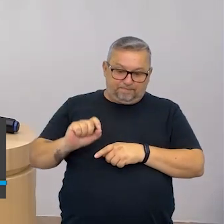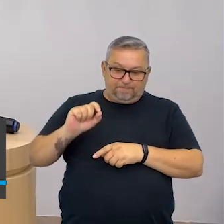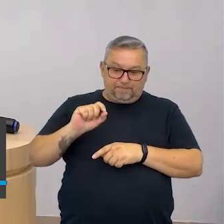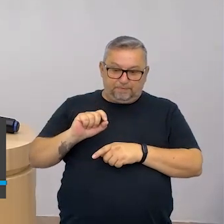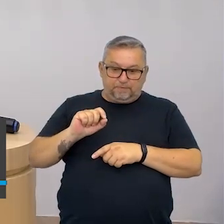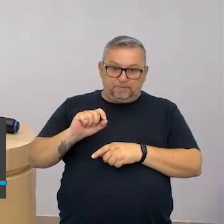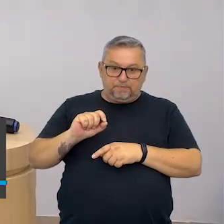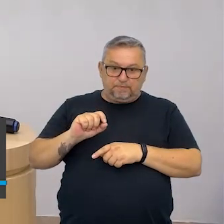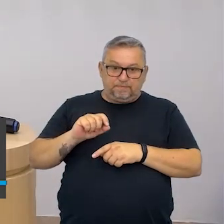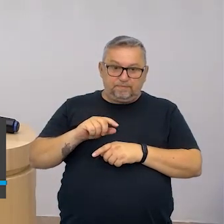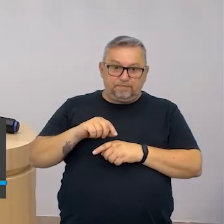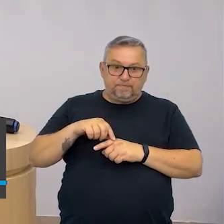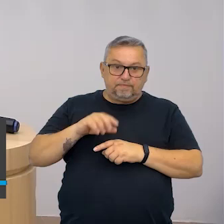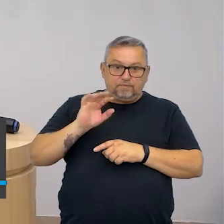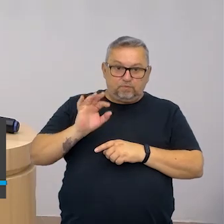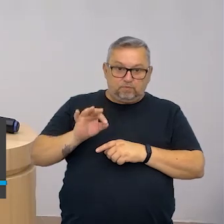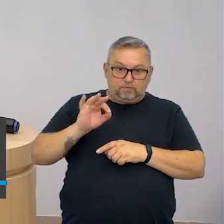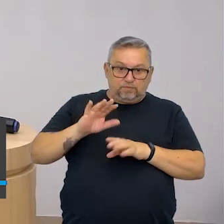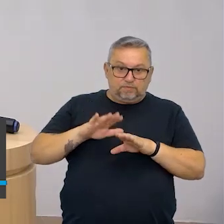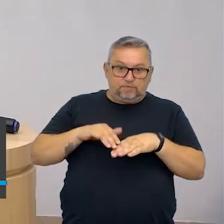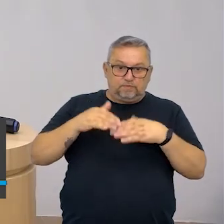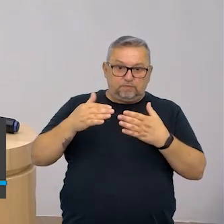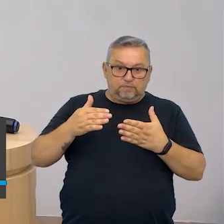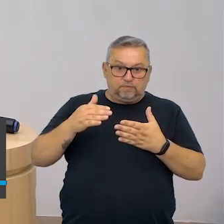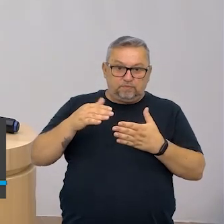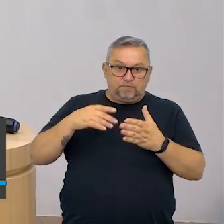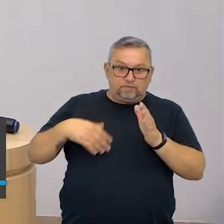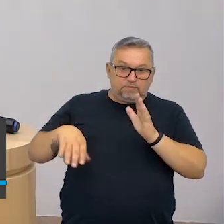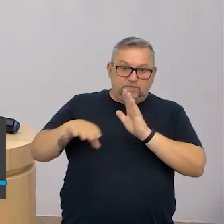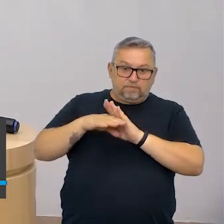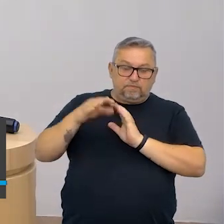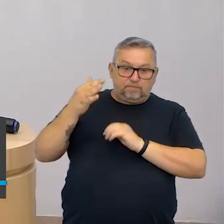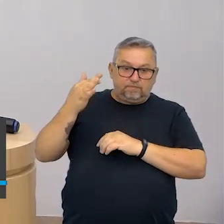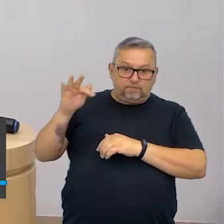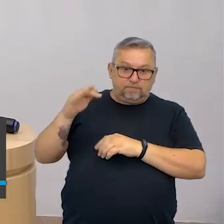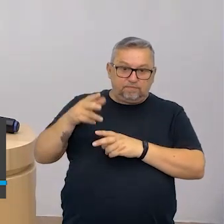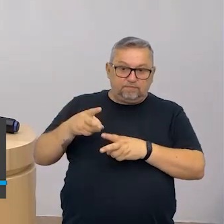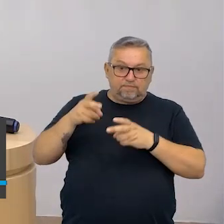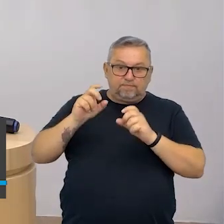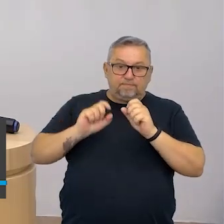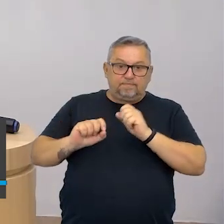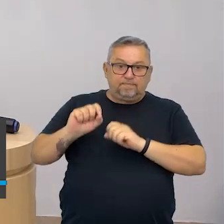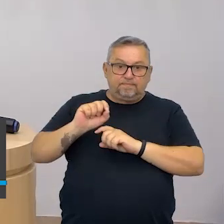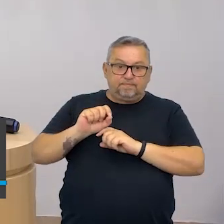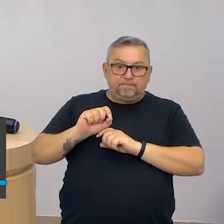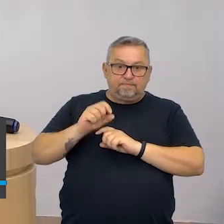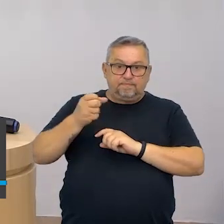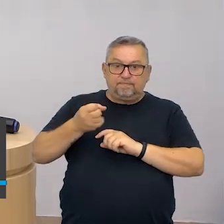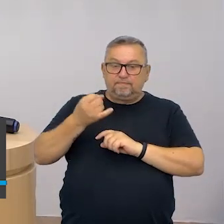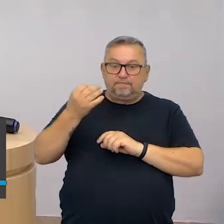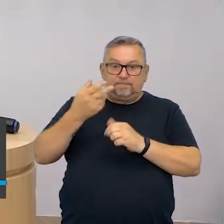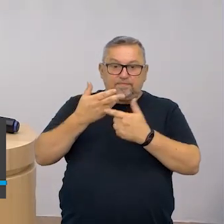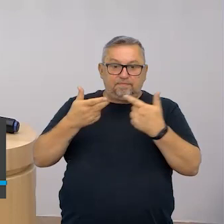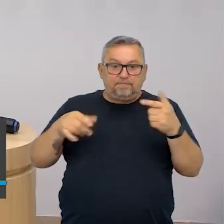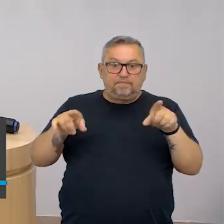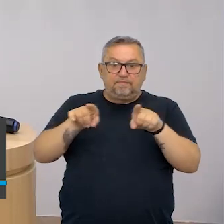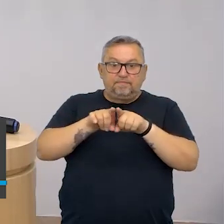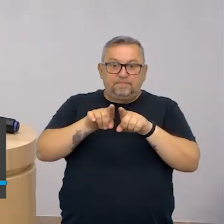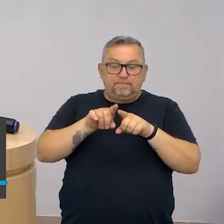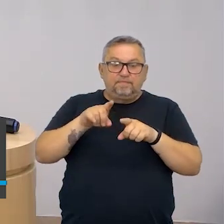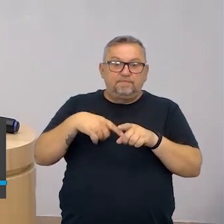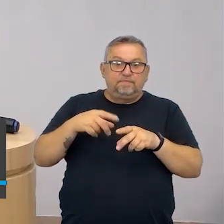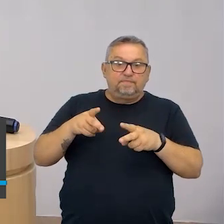que aconteceu foi que justamente quando ele chegou na França, ele percebeu muitas coisas, né? Uma dessas coisas